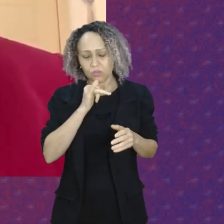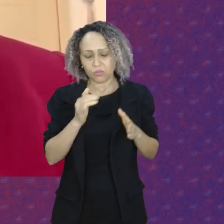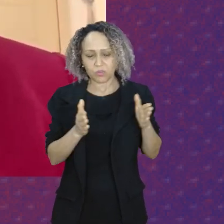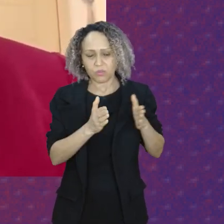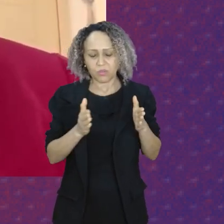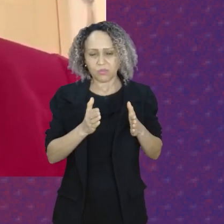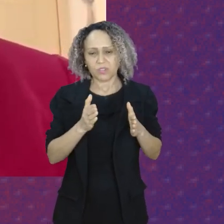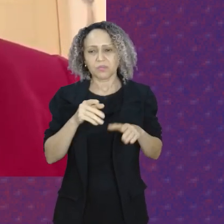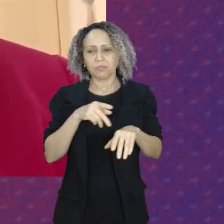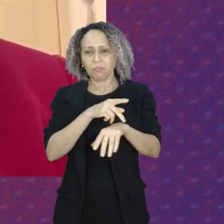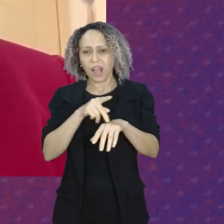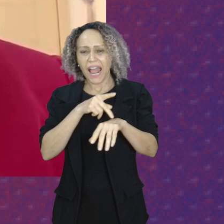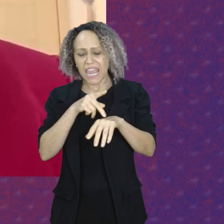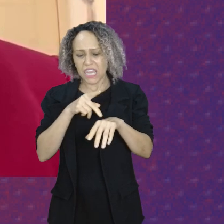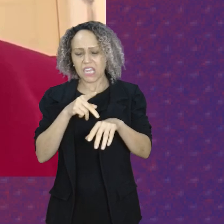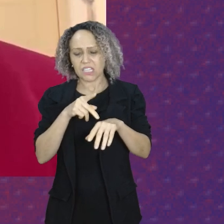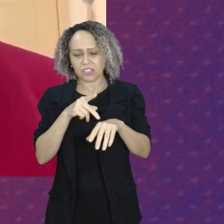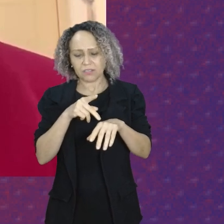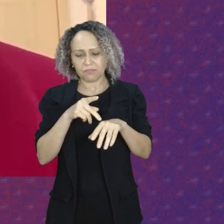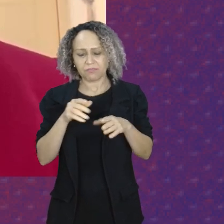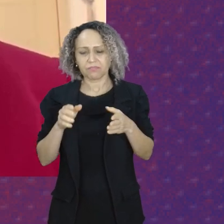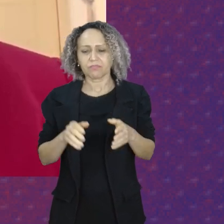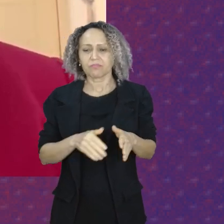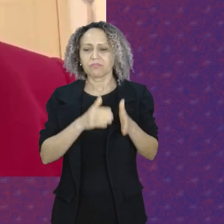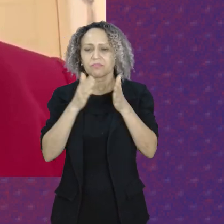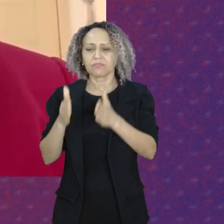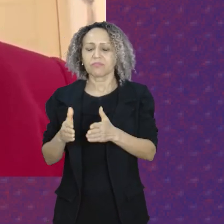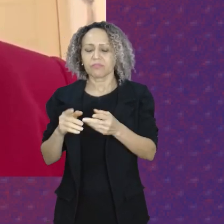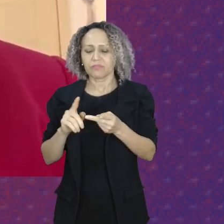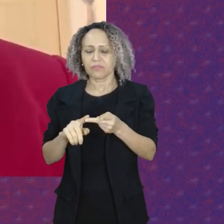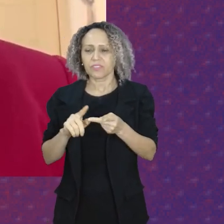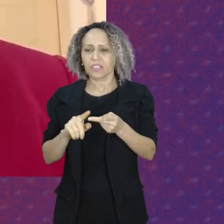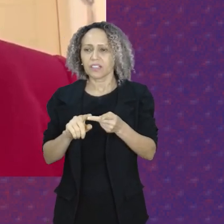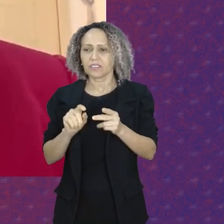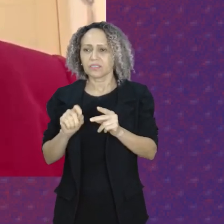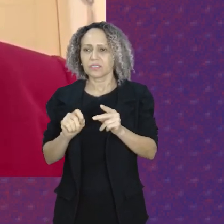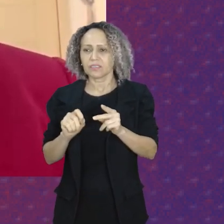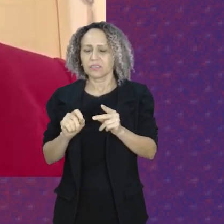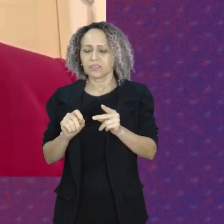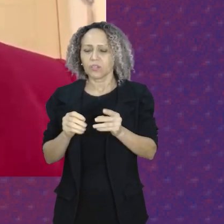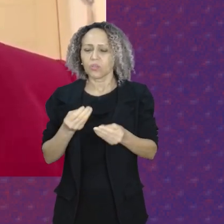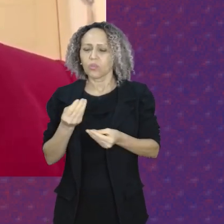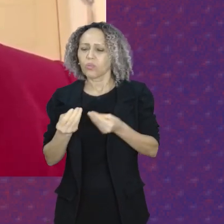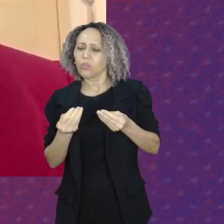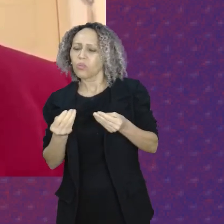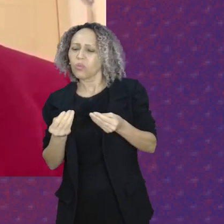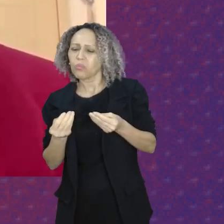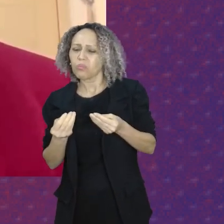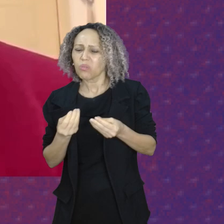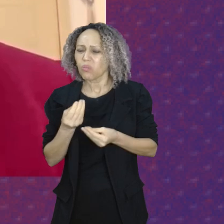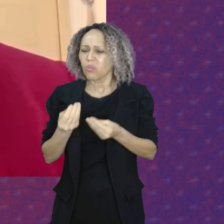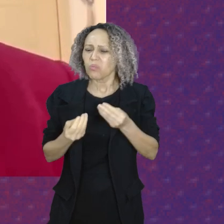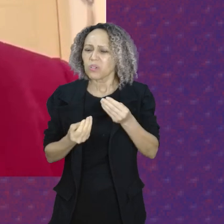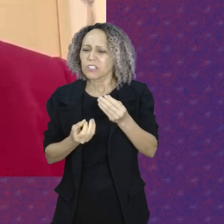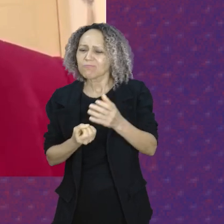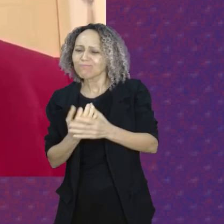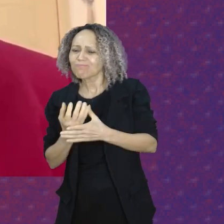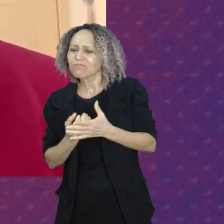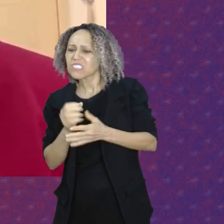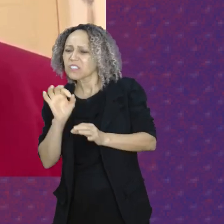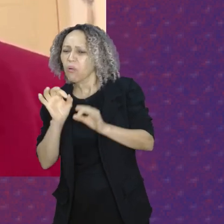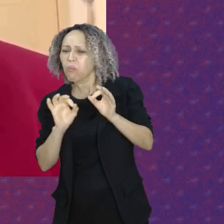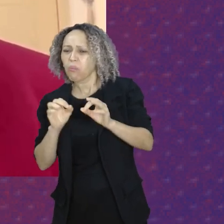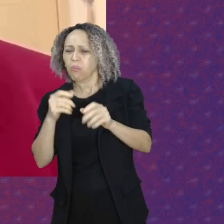lugar, nós vamos tratar de como se implementam as